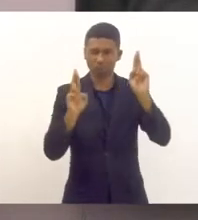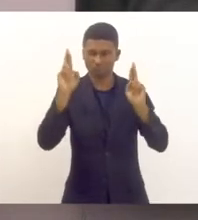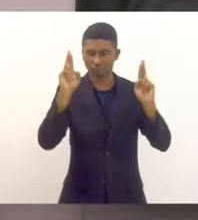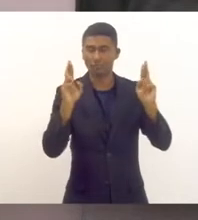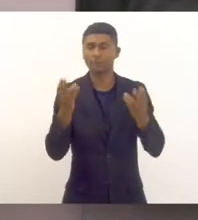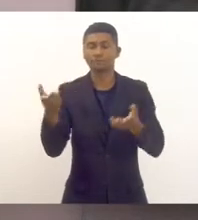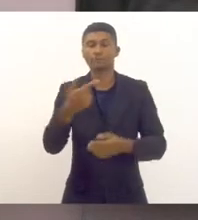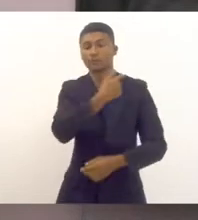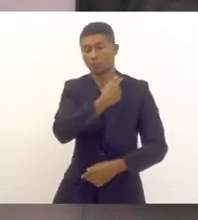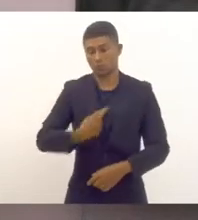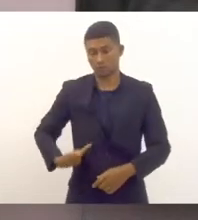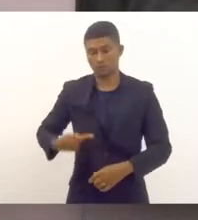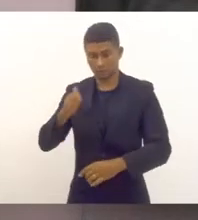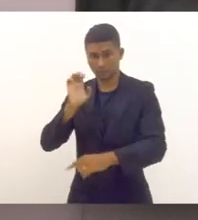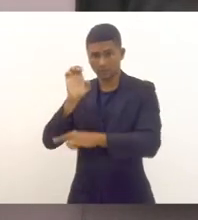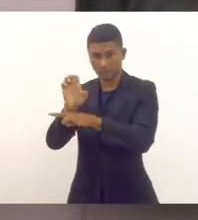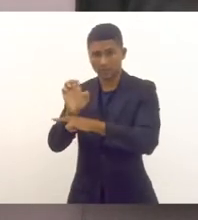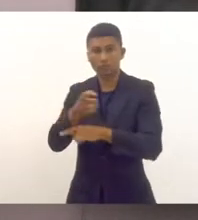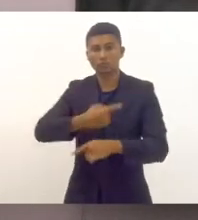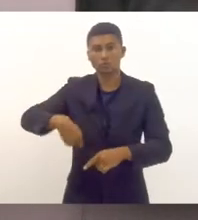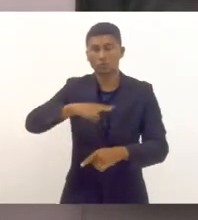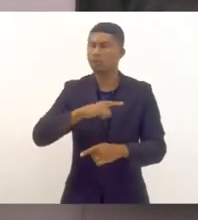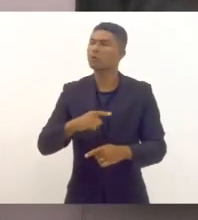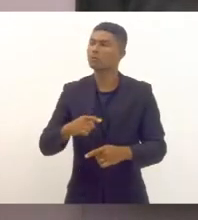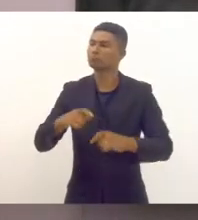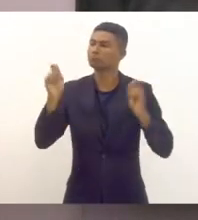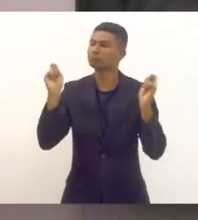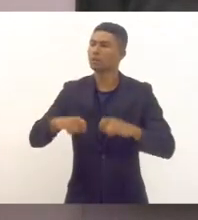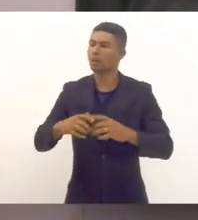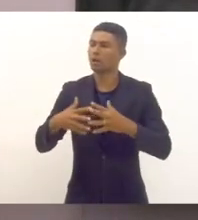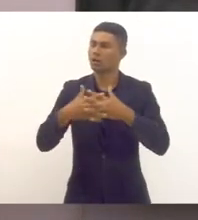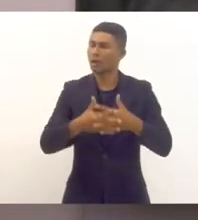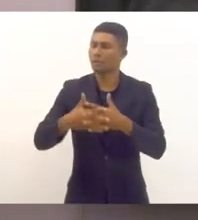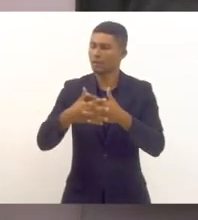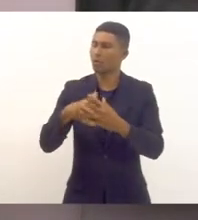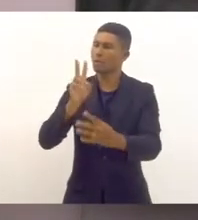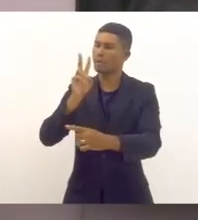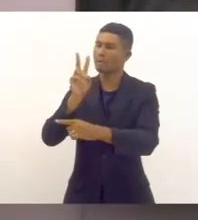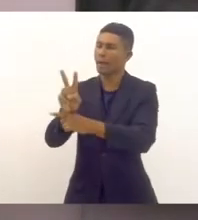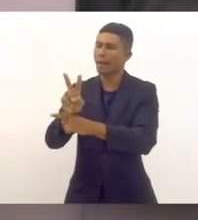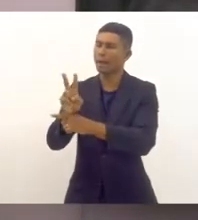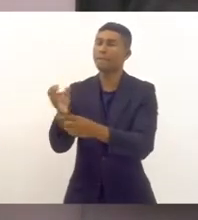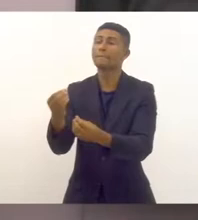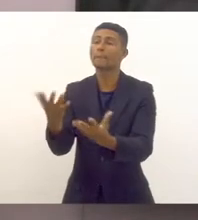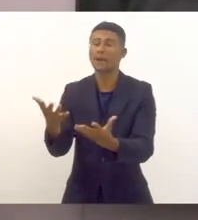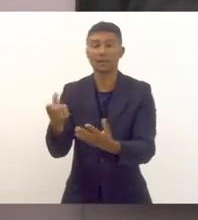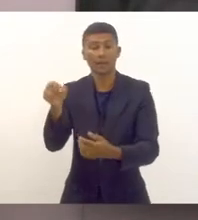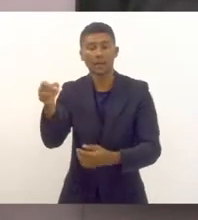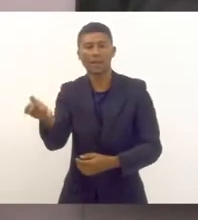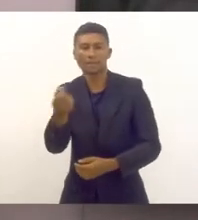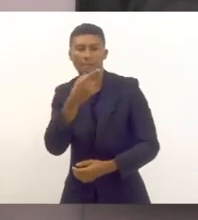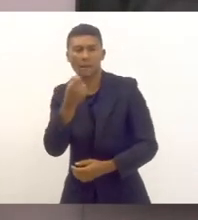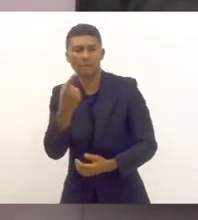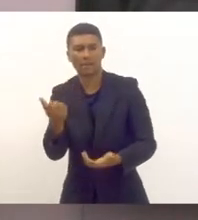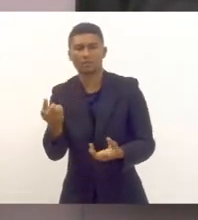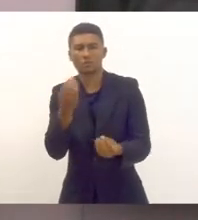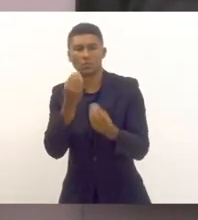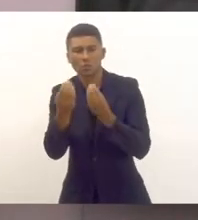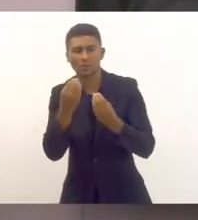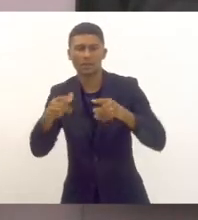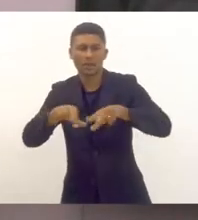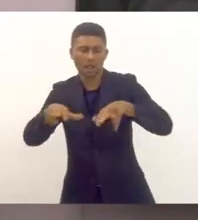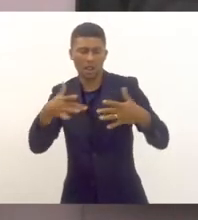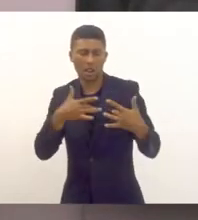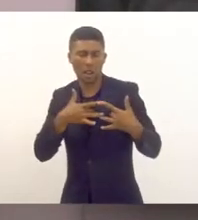governo do Estado do Rio de Janeiro veículos para distribuição gratuita de doações de remédios, de medicamentos e de alimentos